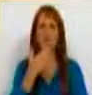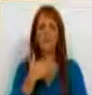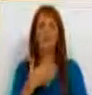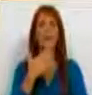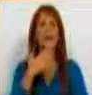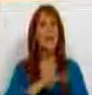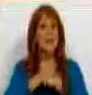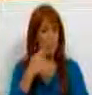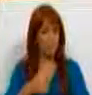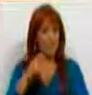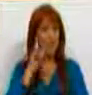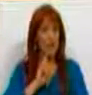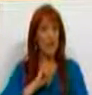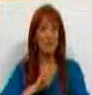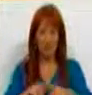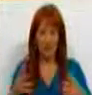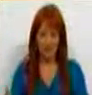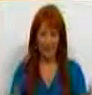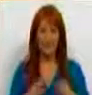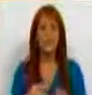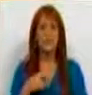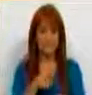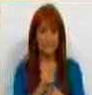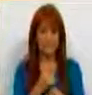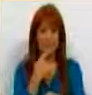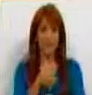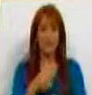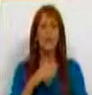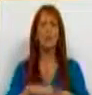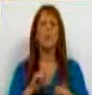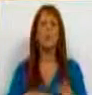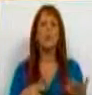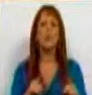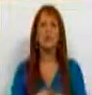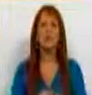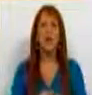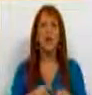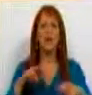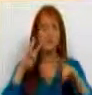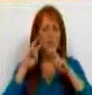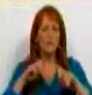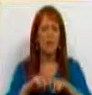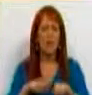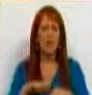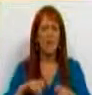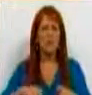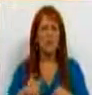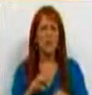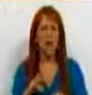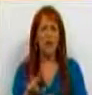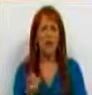Muito obrigado, Sra. Deputada. Como disse, relativamente à prospeção da Domus Verde em